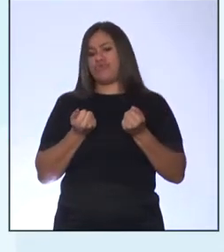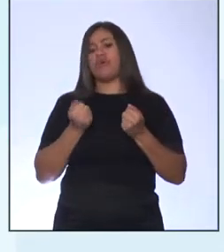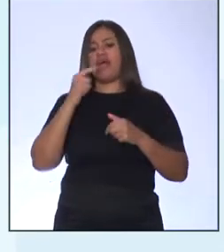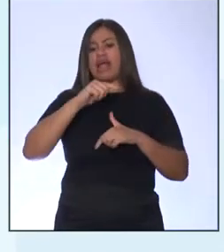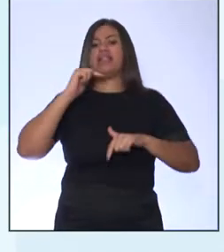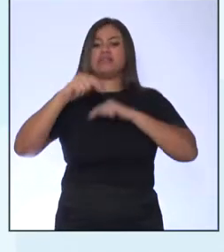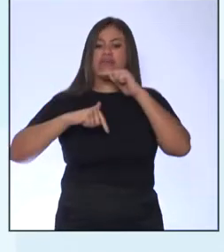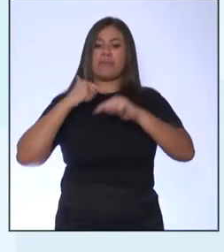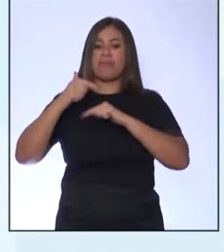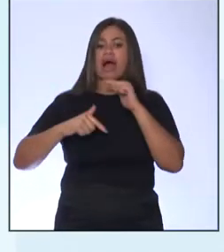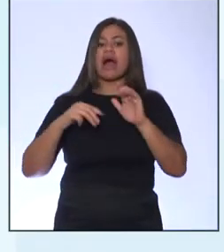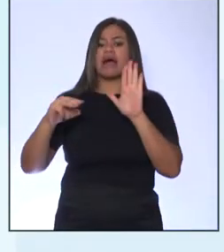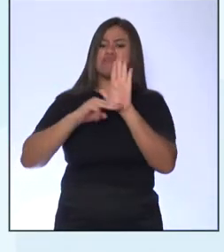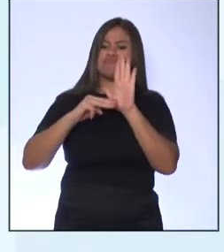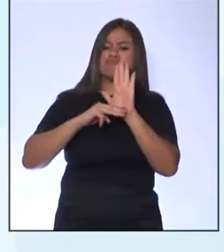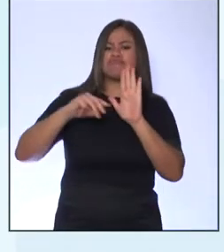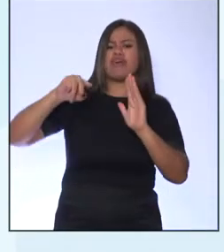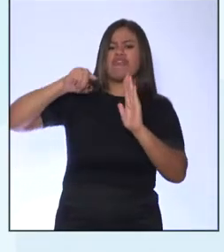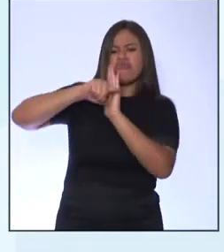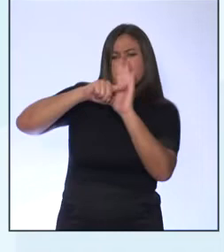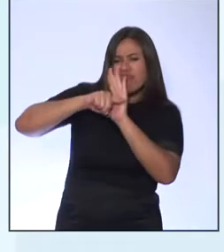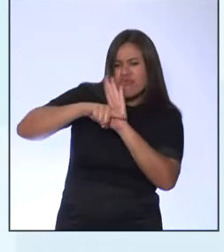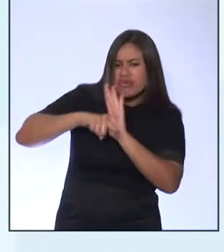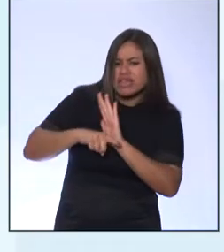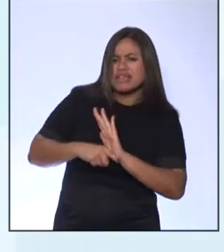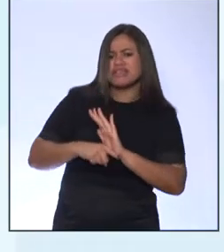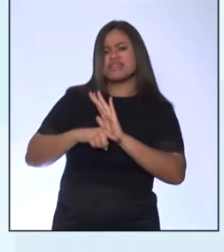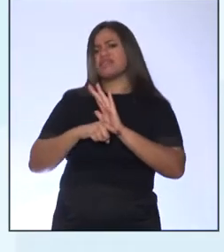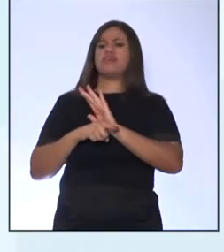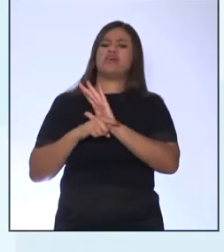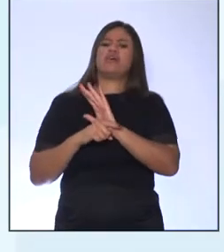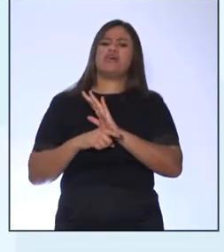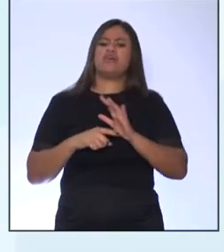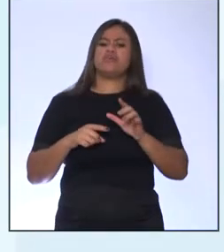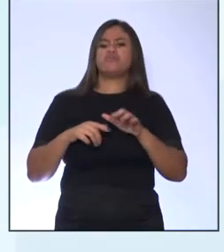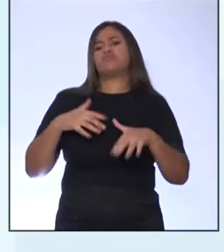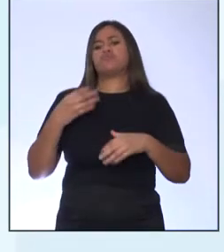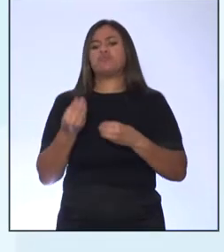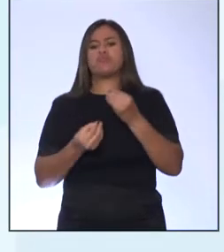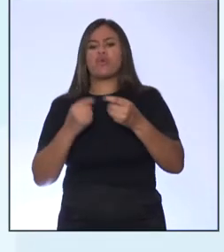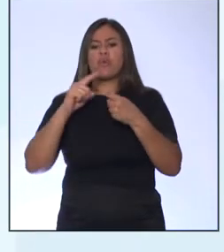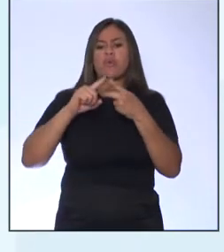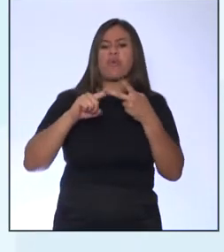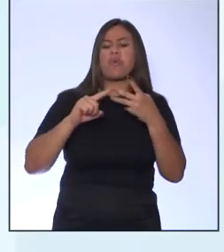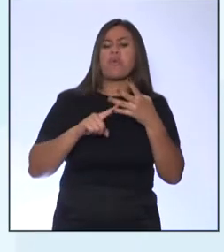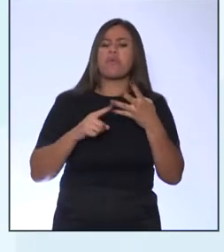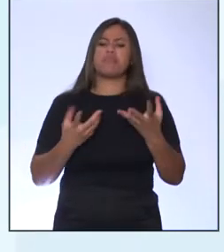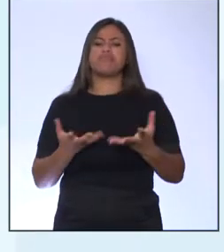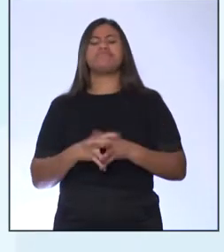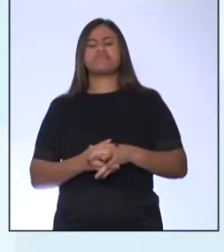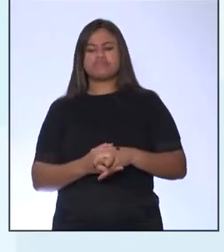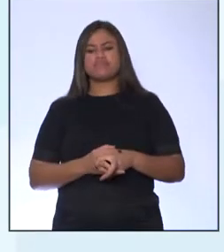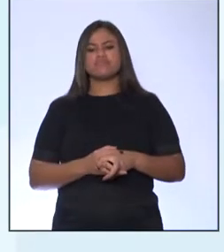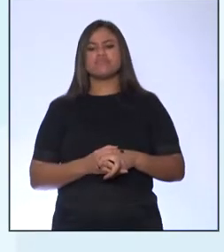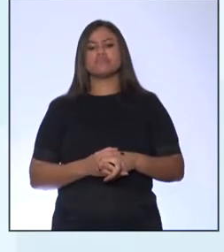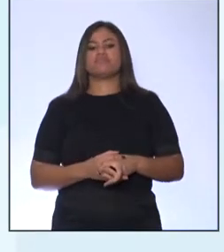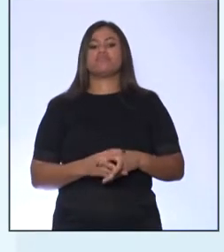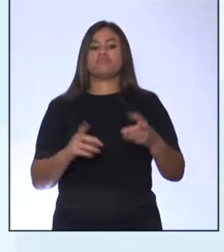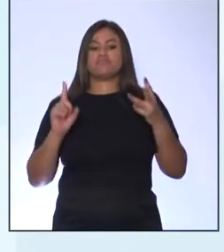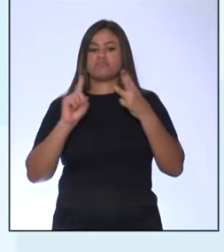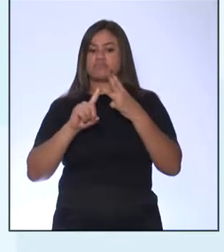muito isso, né? A pesquisação, os espaços makers, né? Isso acho que vai ser muito importante.